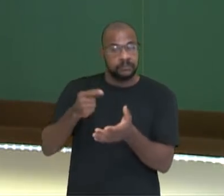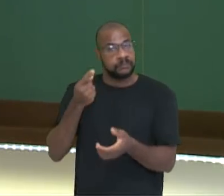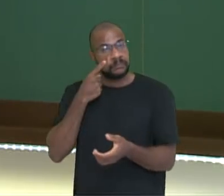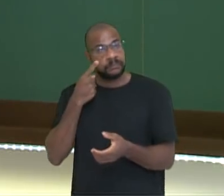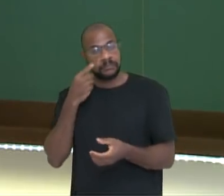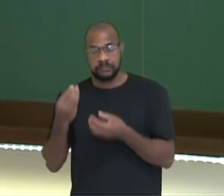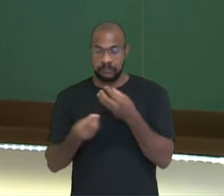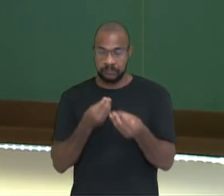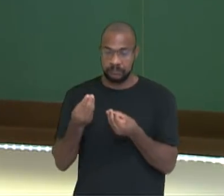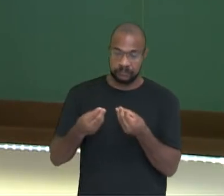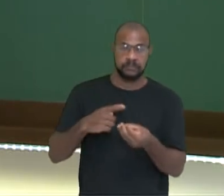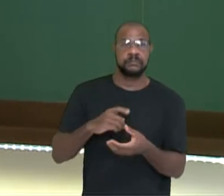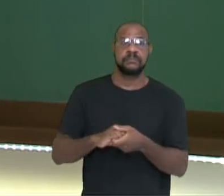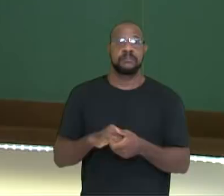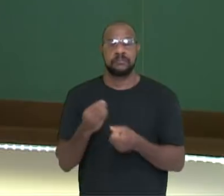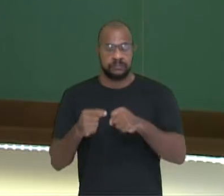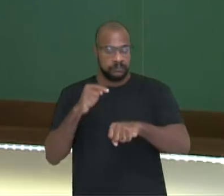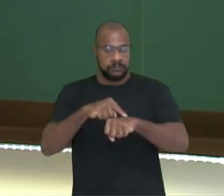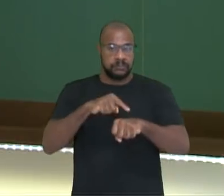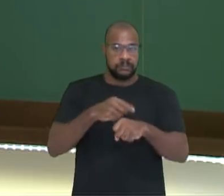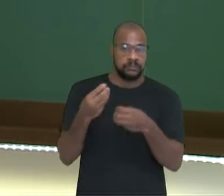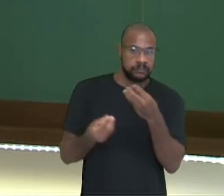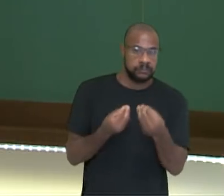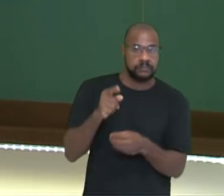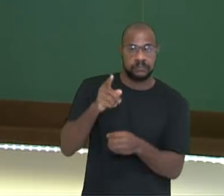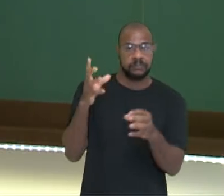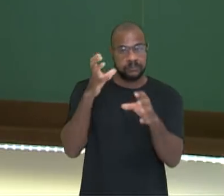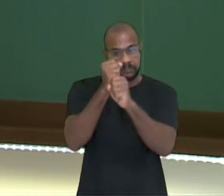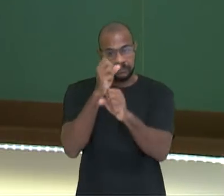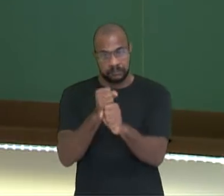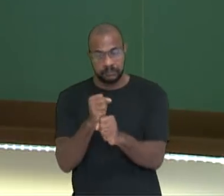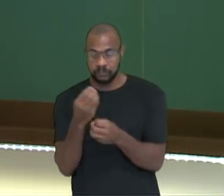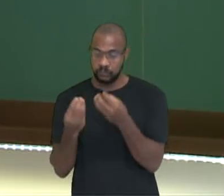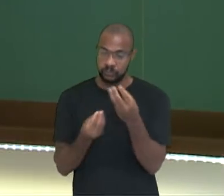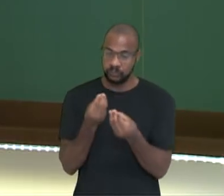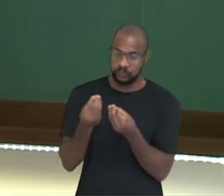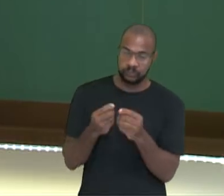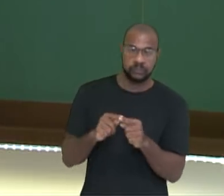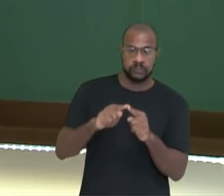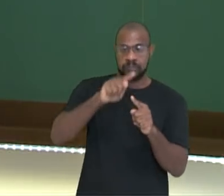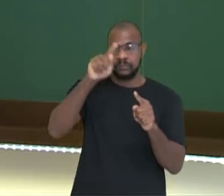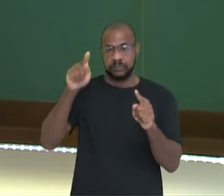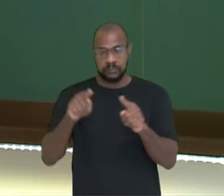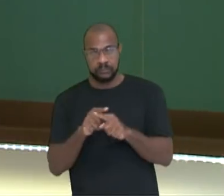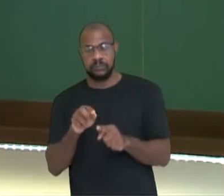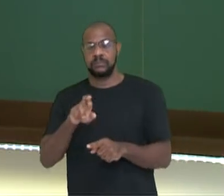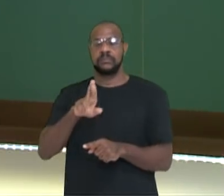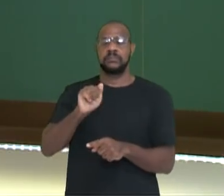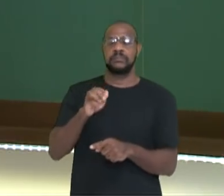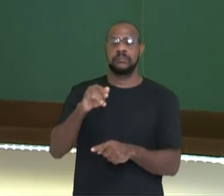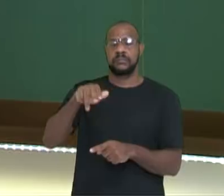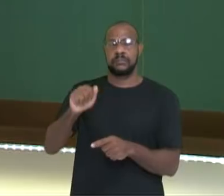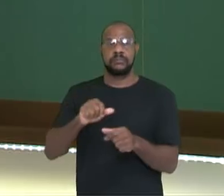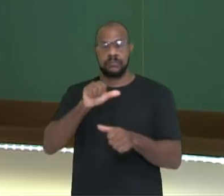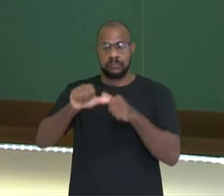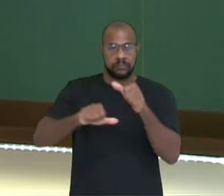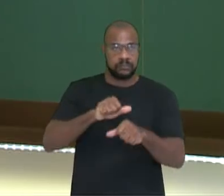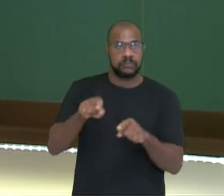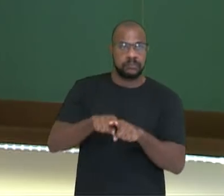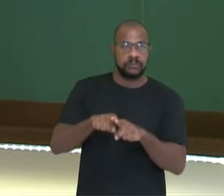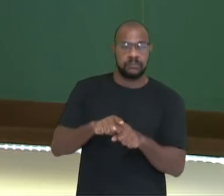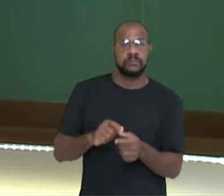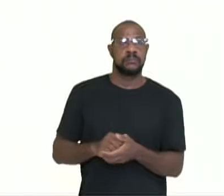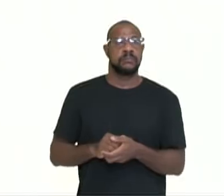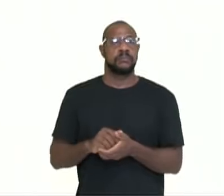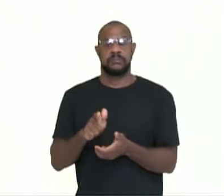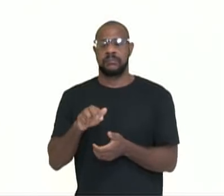com outros horários, outros tempos, para você poder calcular aí ângulos em radianos e depois pode transformar para grau também. Então, a